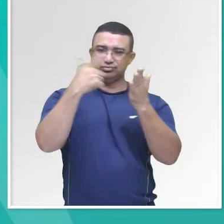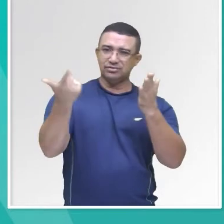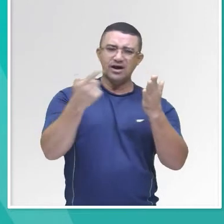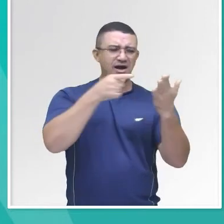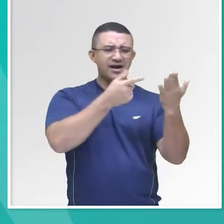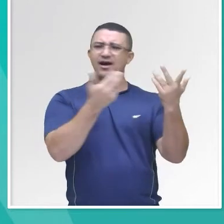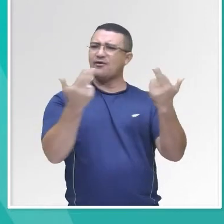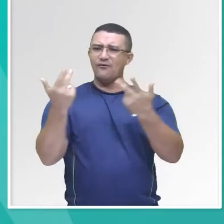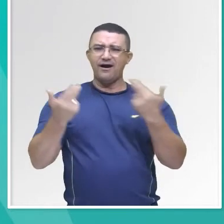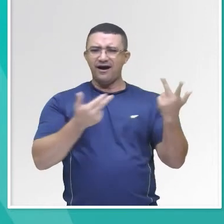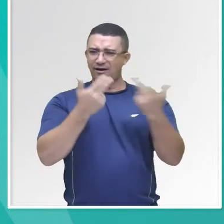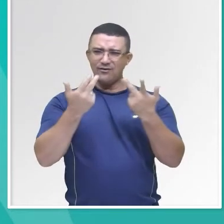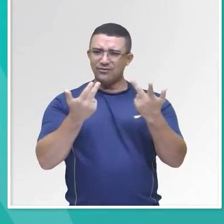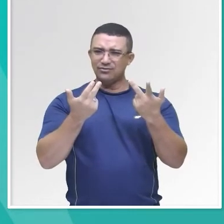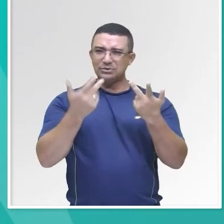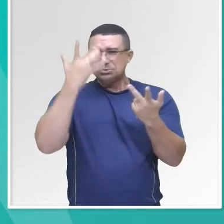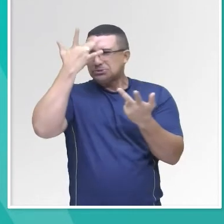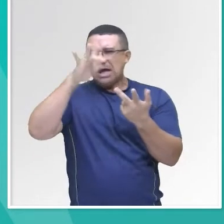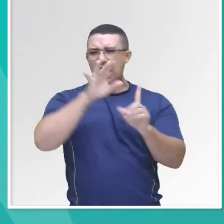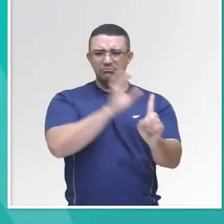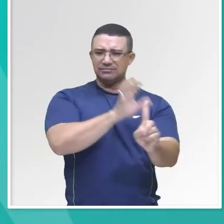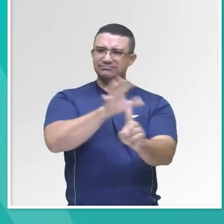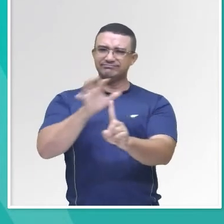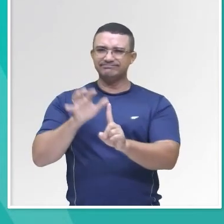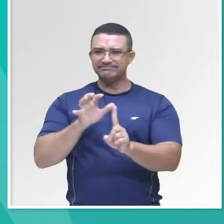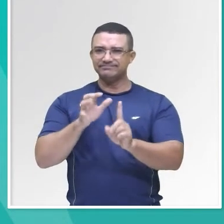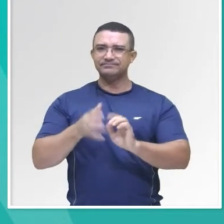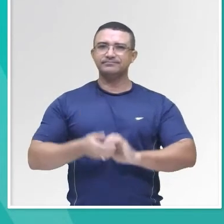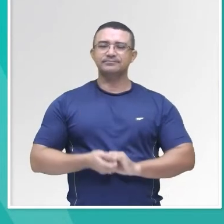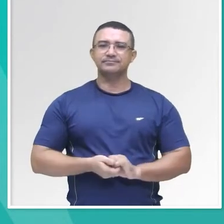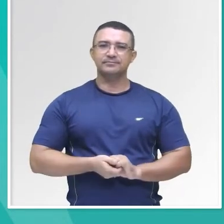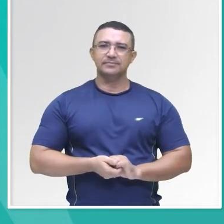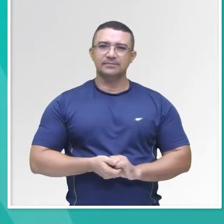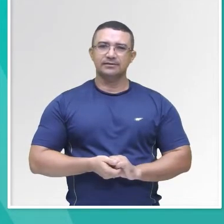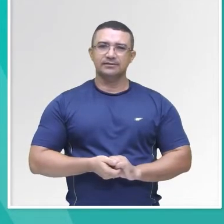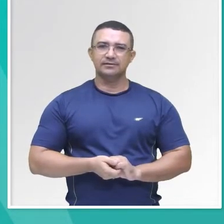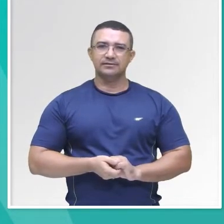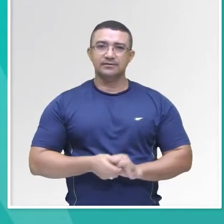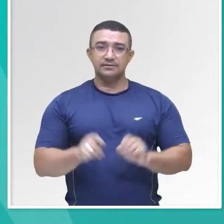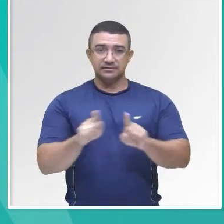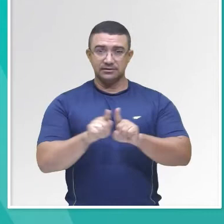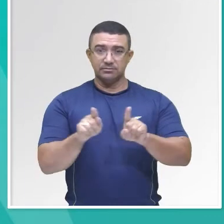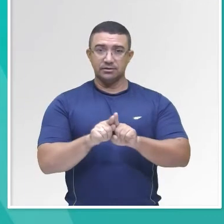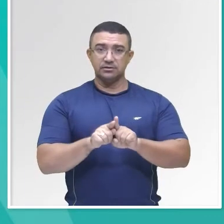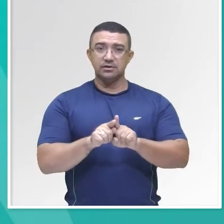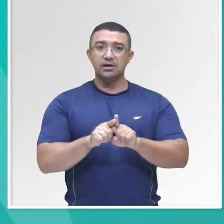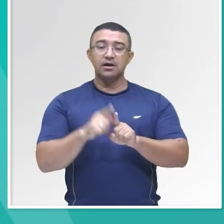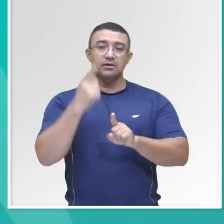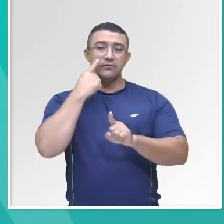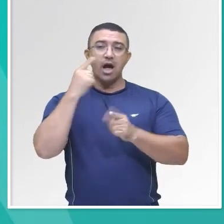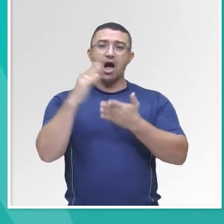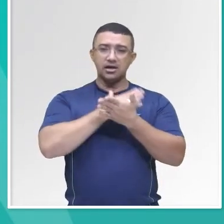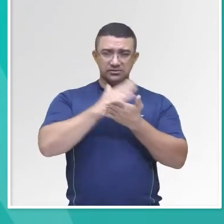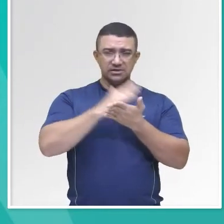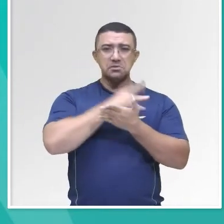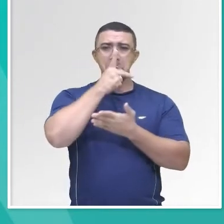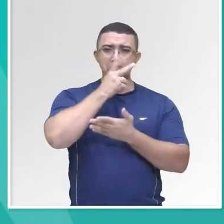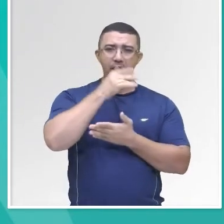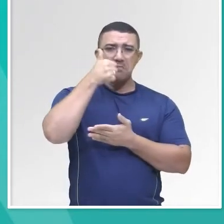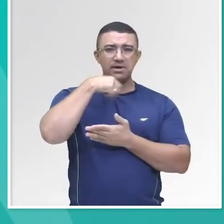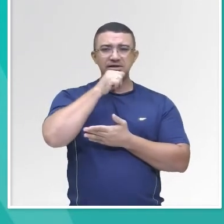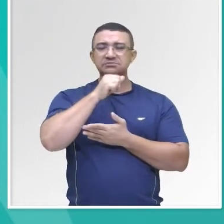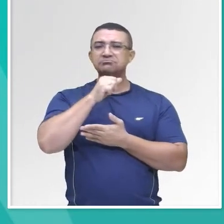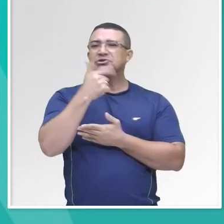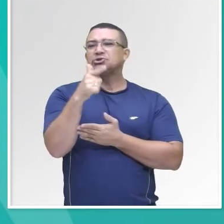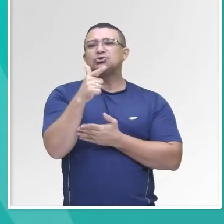Tá certo? Vamos lá. Percebe-se também que, em muitos casos, os pais que não conseguem dedicar